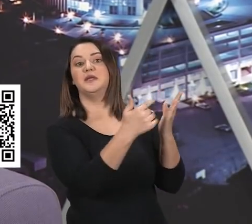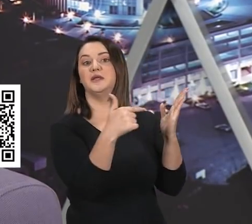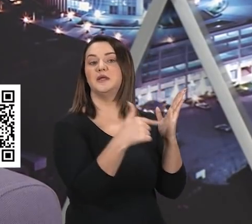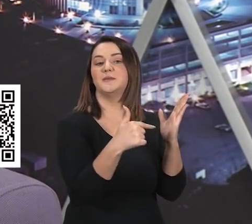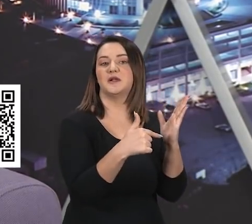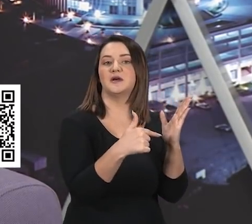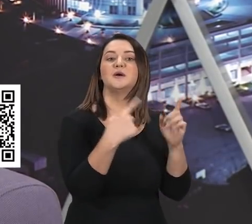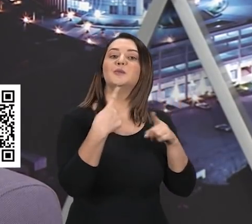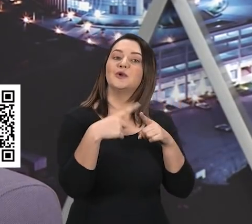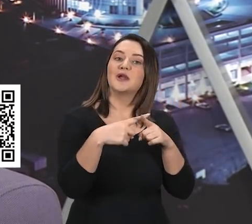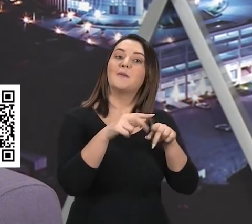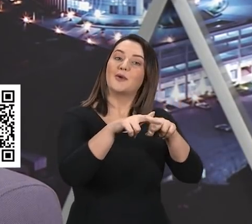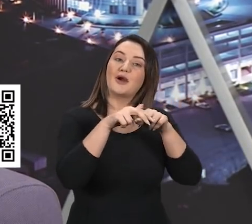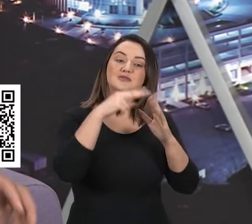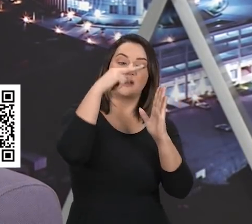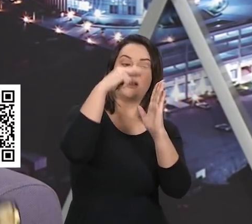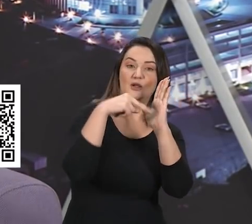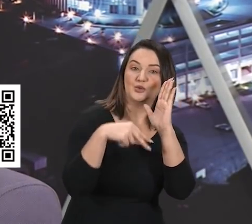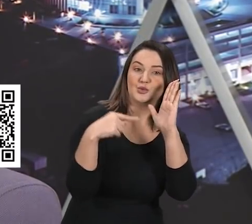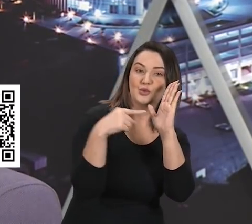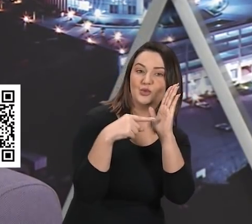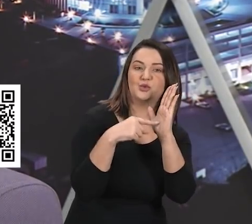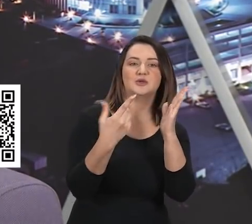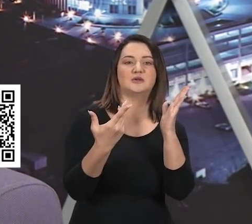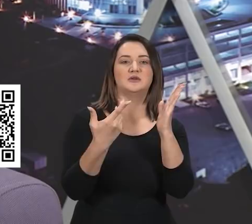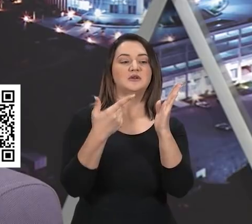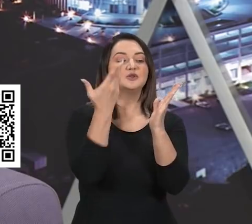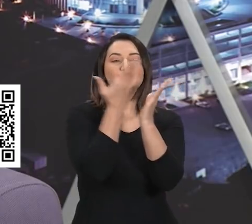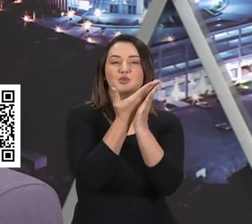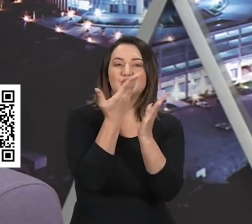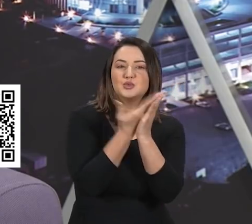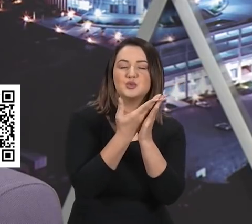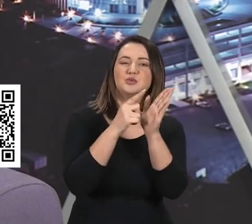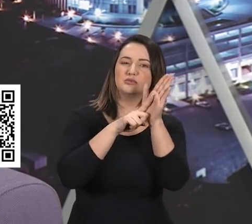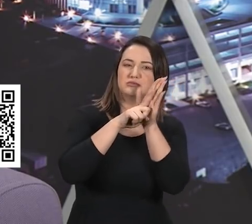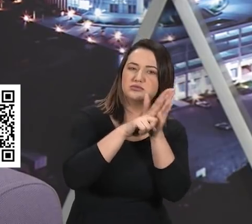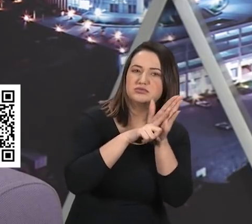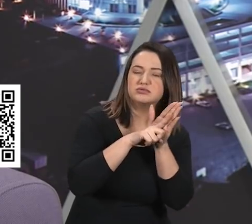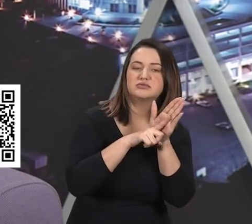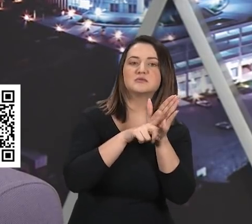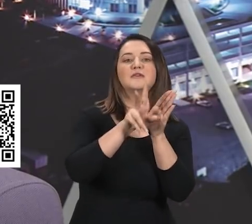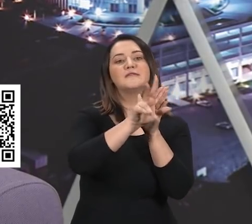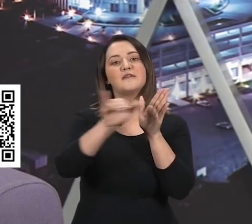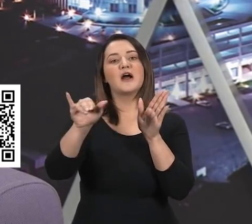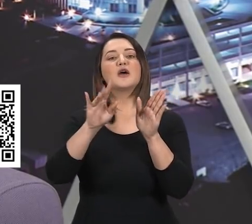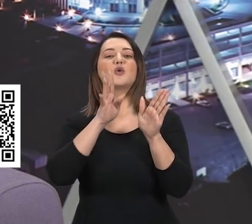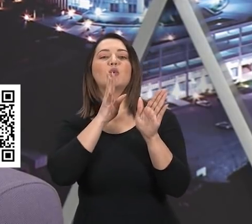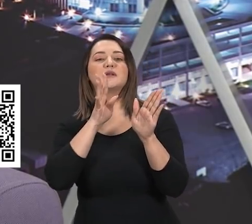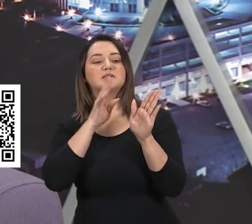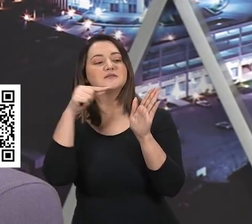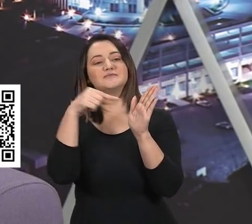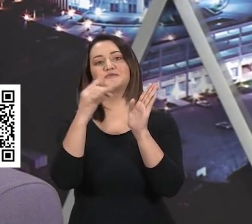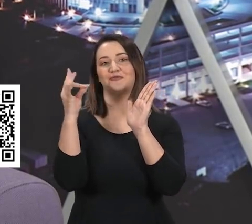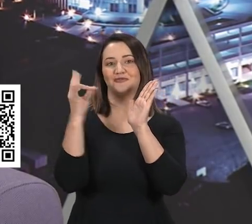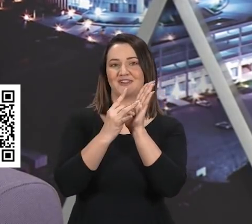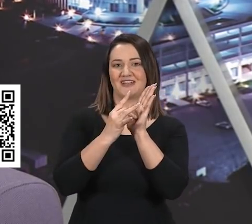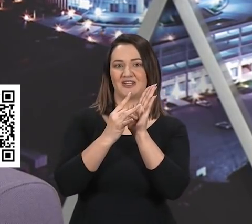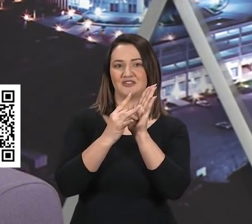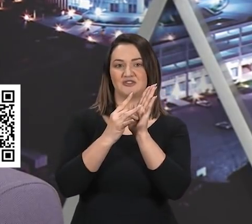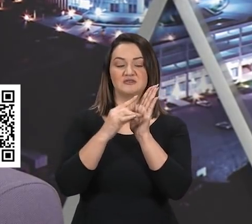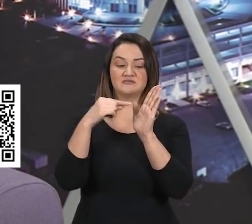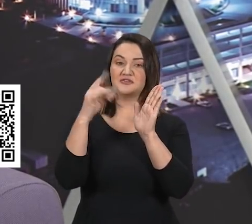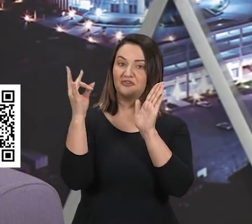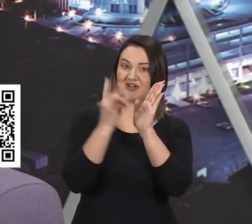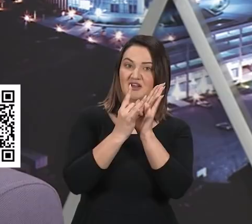as verdades bíblicas. Porque é através da leitura, é através do estudo da Bíblia, que você vai conhecer